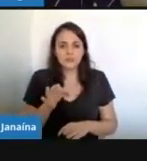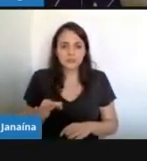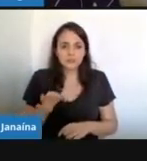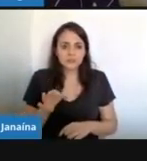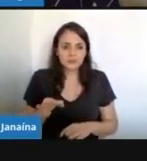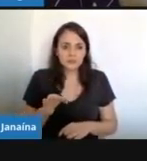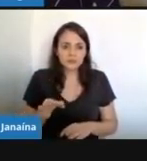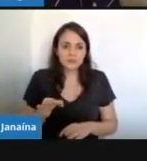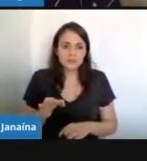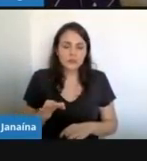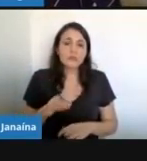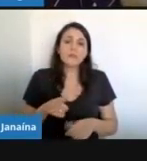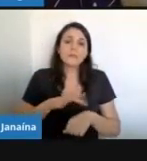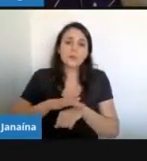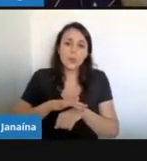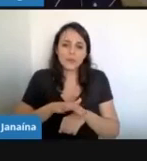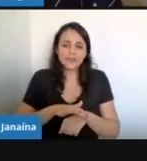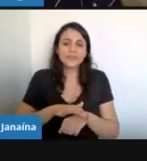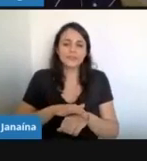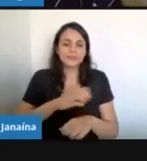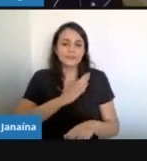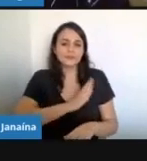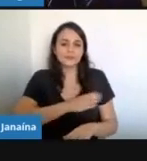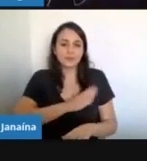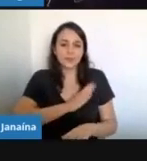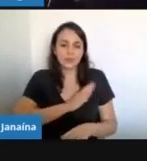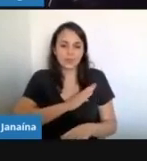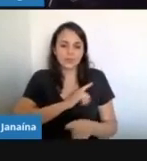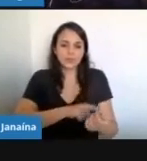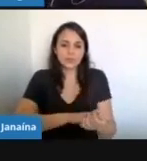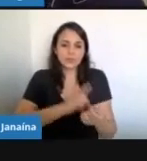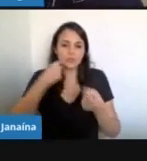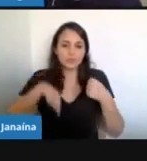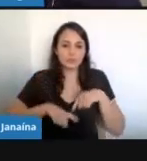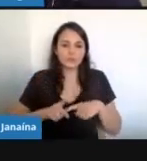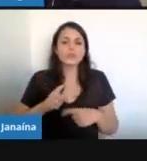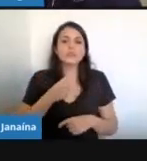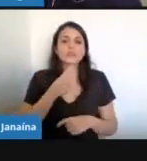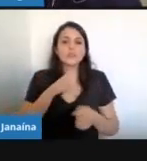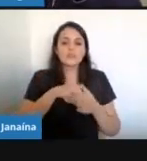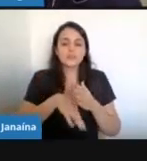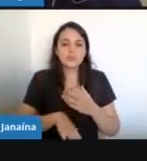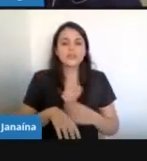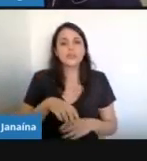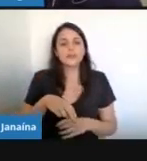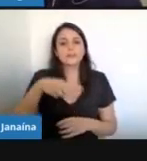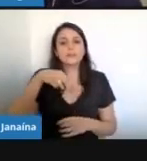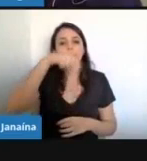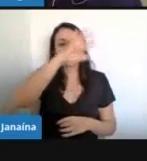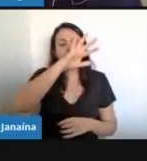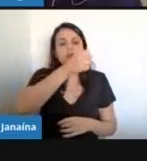66%. Em relação a doenças cardiovasculares, região Norte, 83,3%,